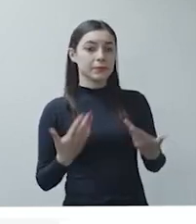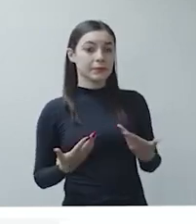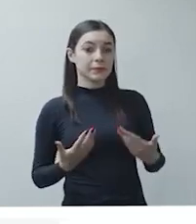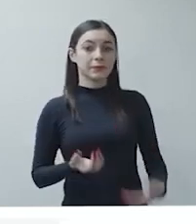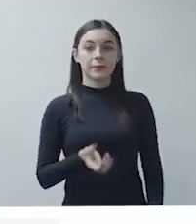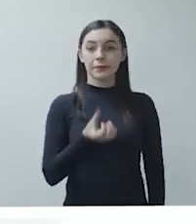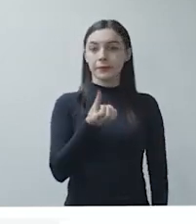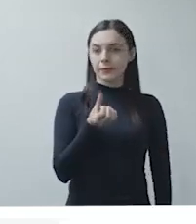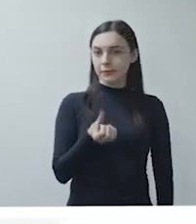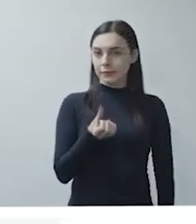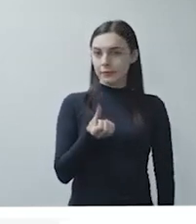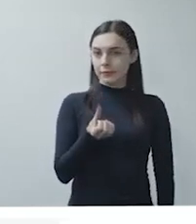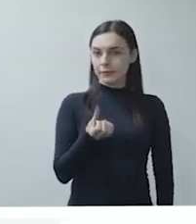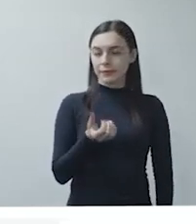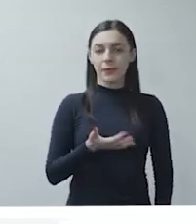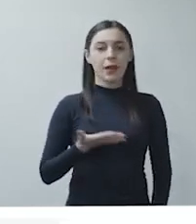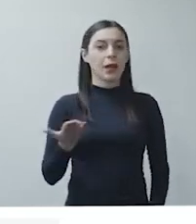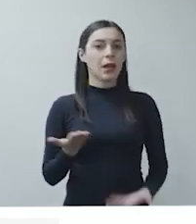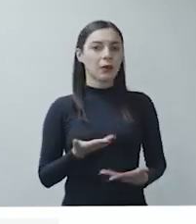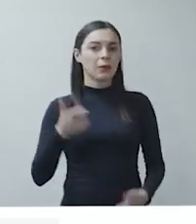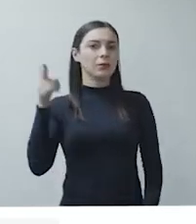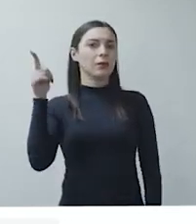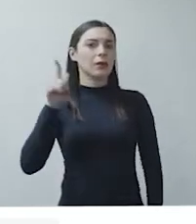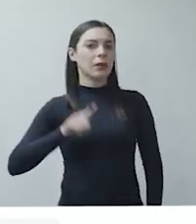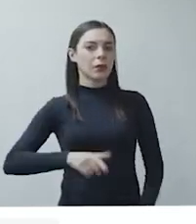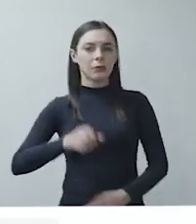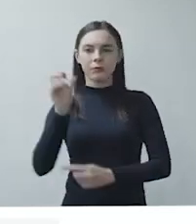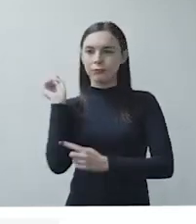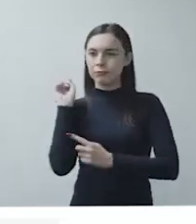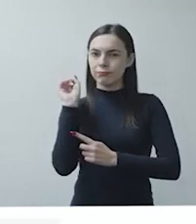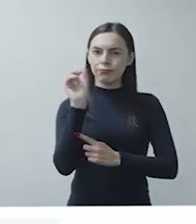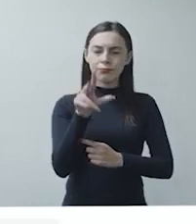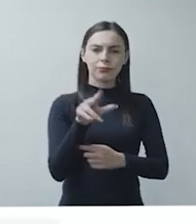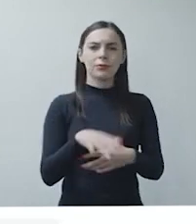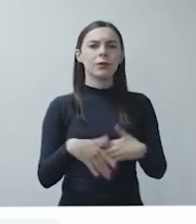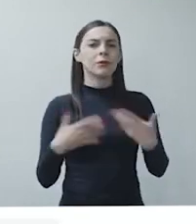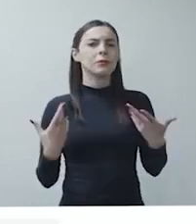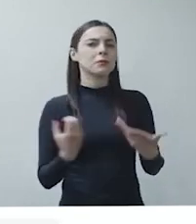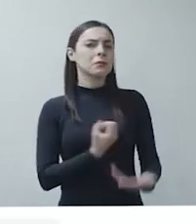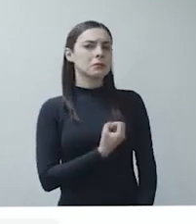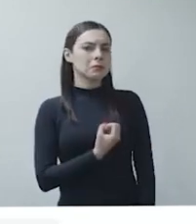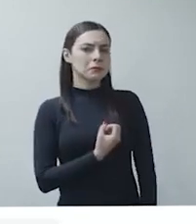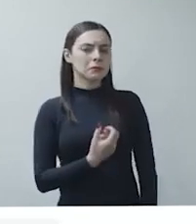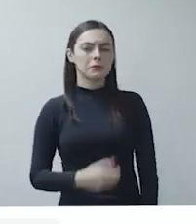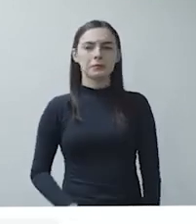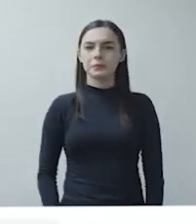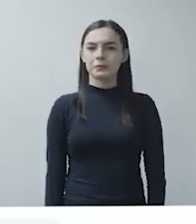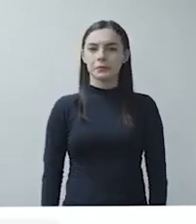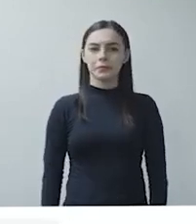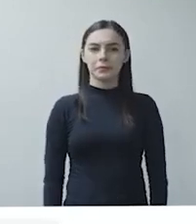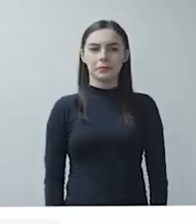6. Ela vai jogar novamente. Vamos ver em qual número irá cair?